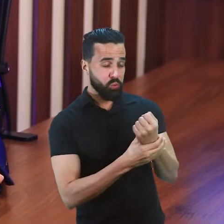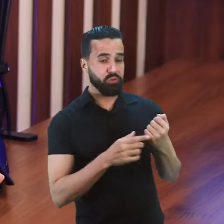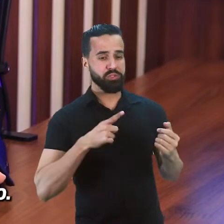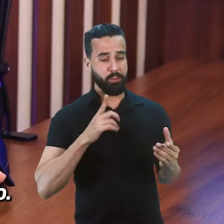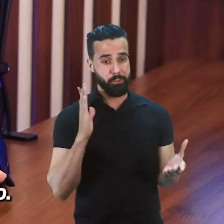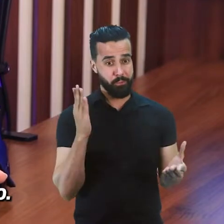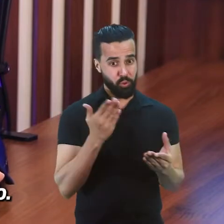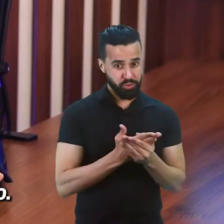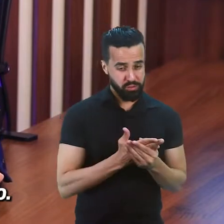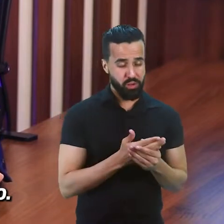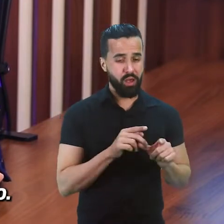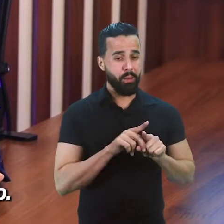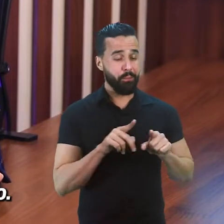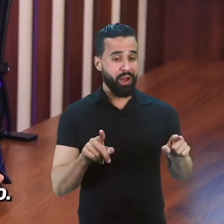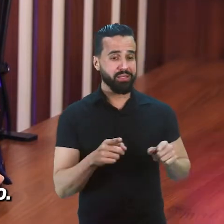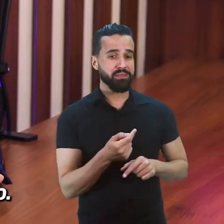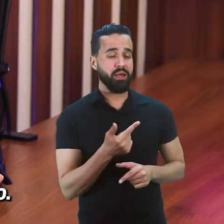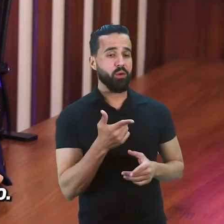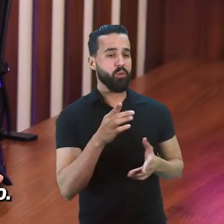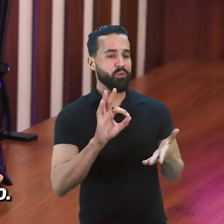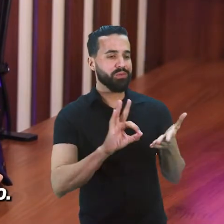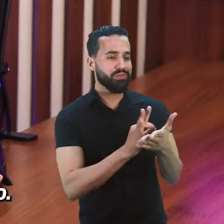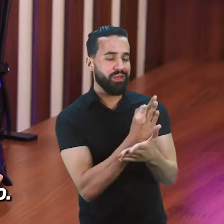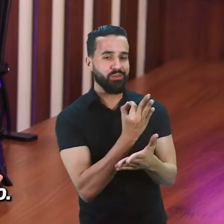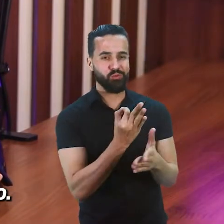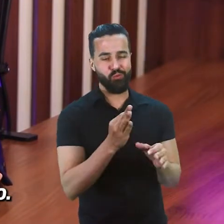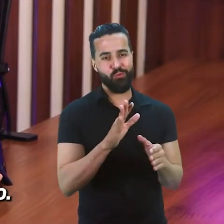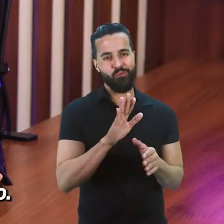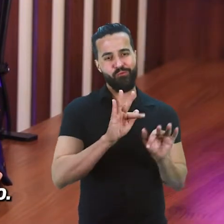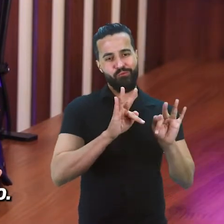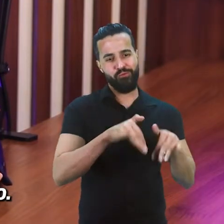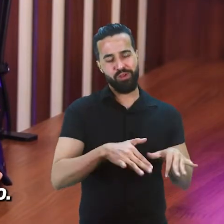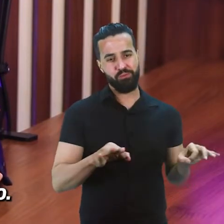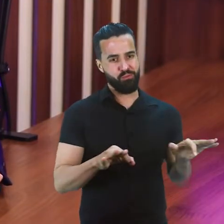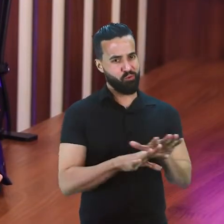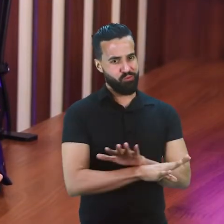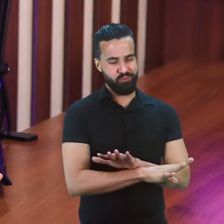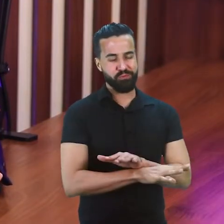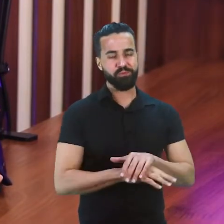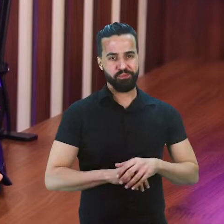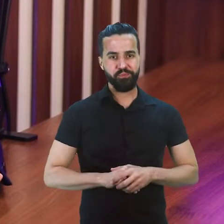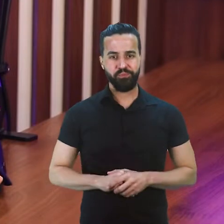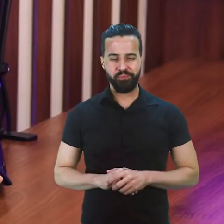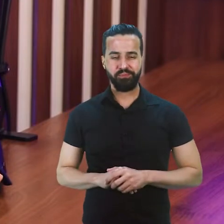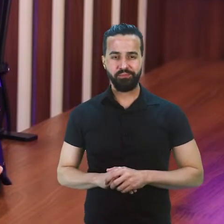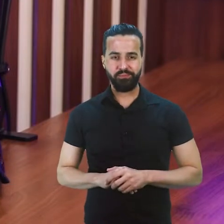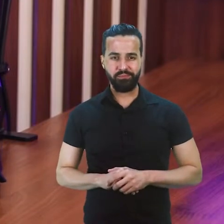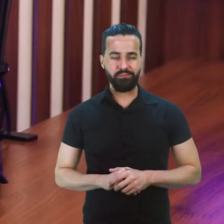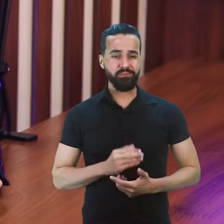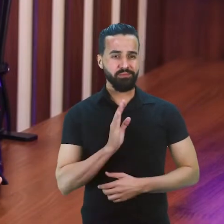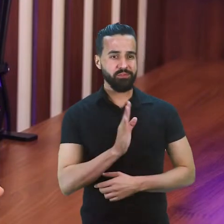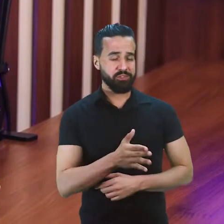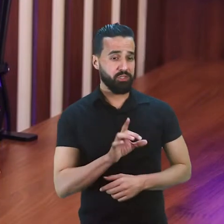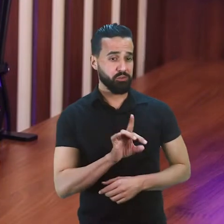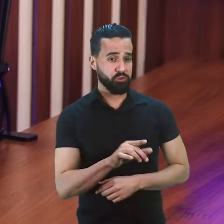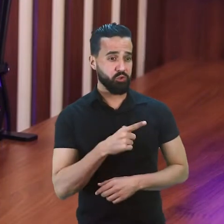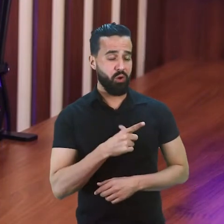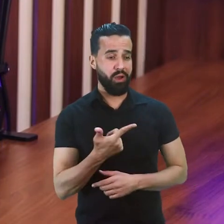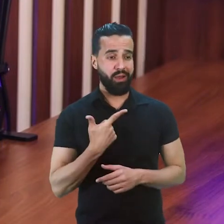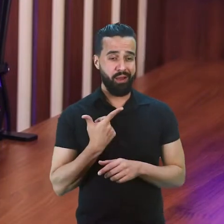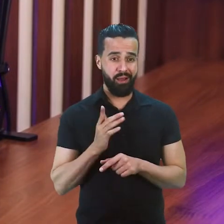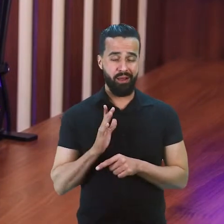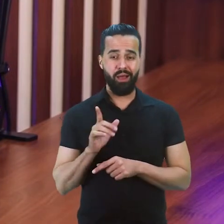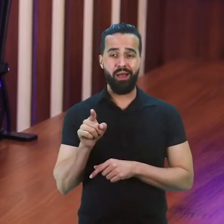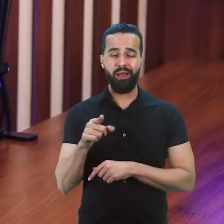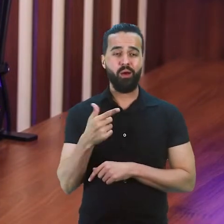que a gente cuidava, mas já tinha encerrado o contrato, não estava recebendo mais processos. Certo. Então já era uma prestação de serviço